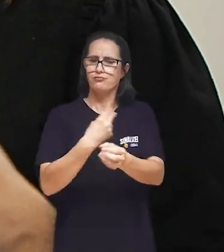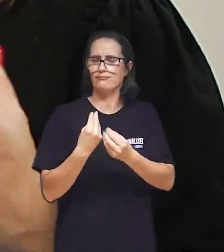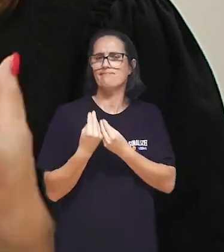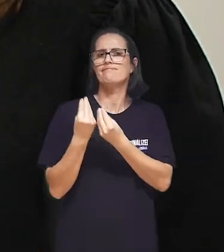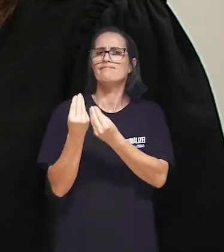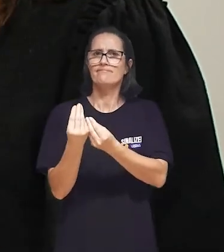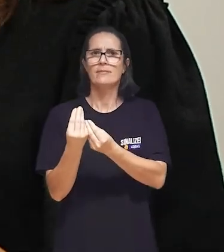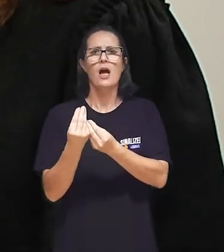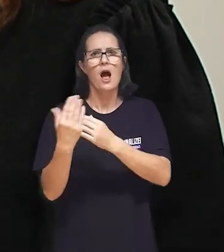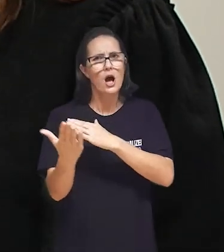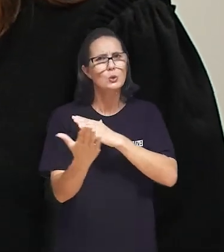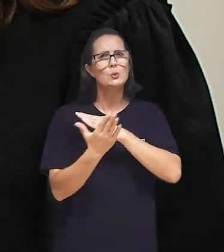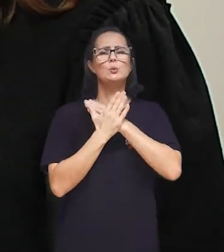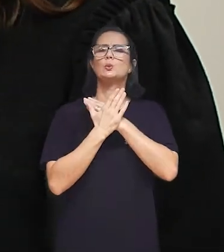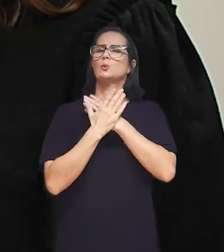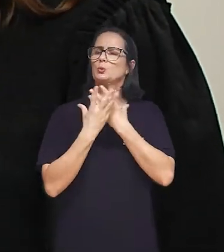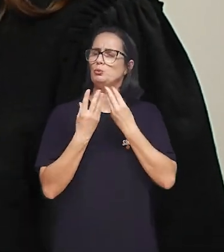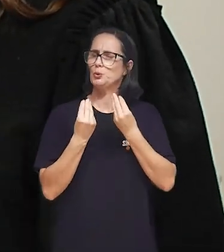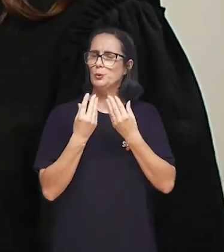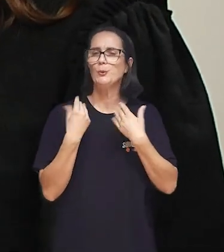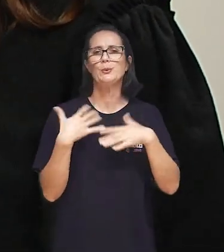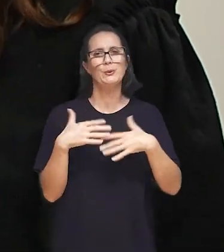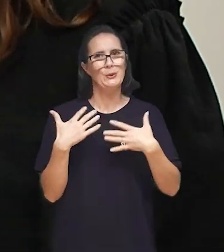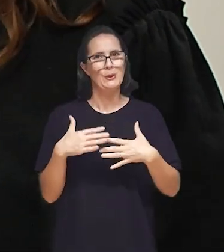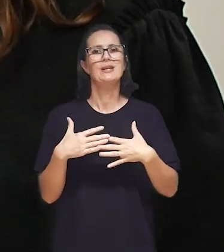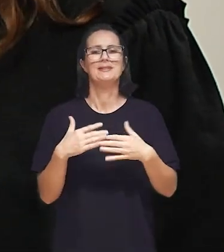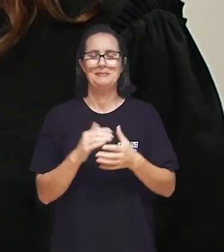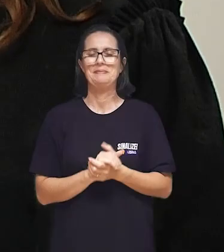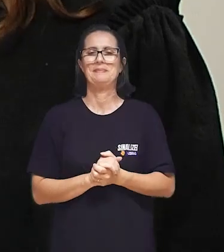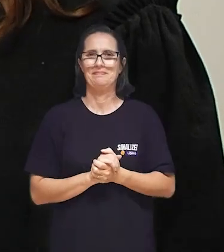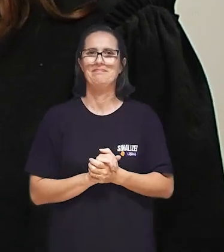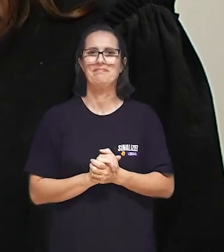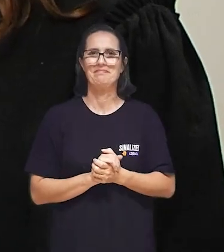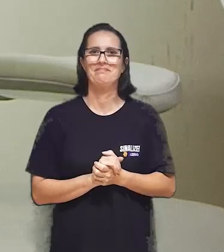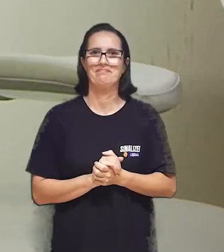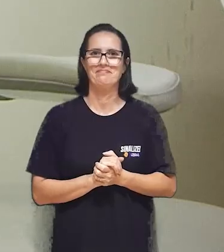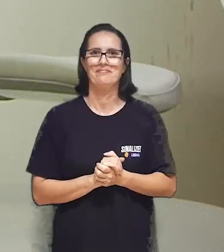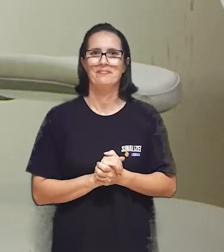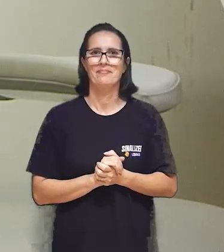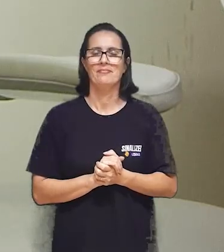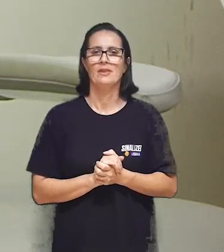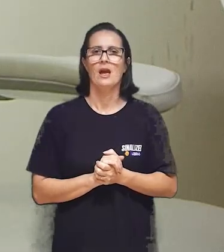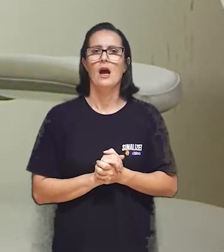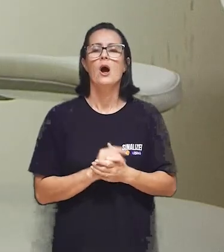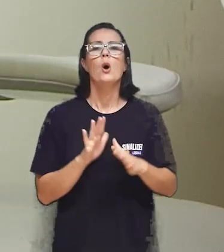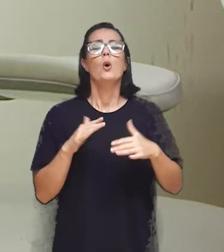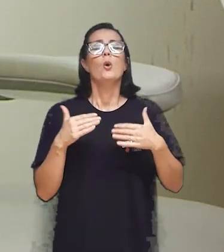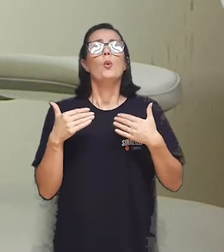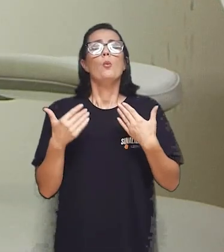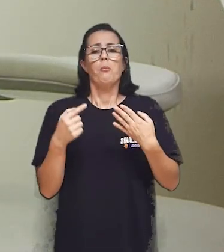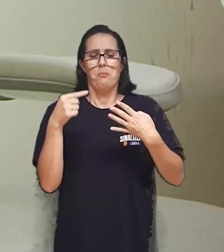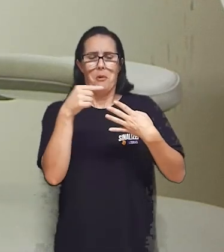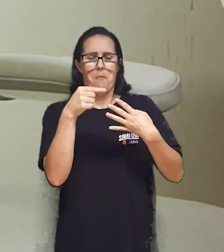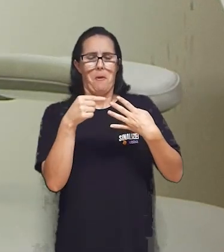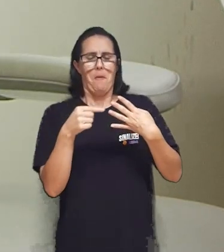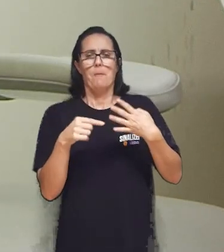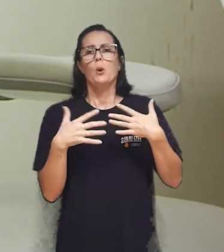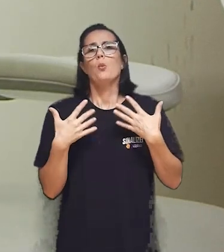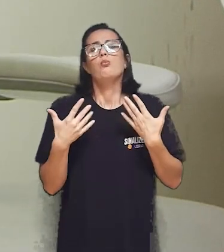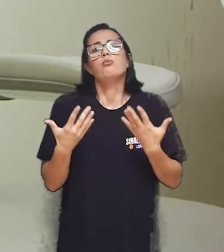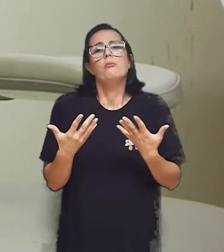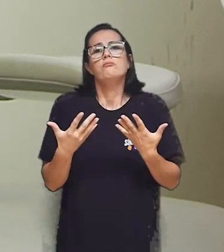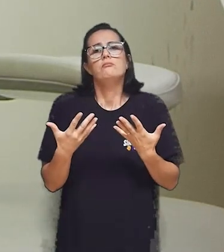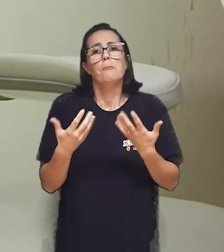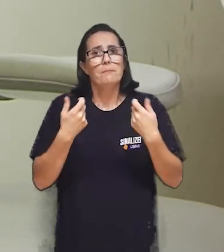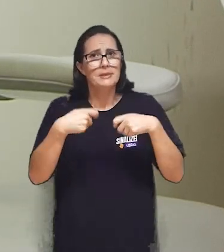e nos ajudam, nos auxiliam muito na captação desses doadores. Quais são os critérios e procedimentos necessários